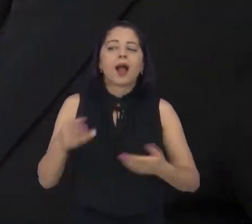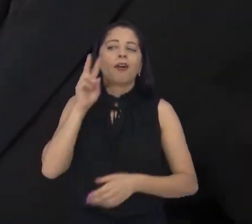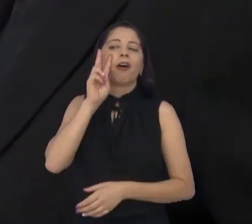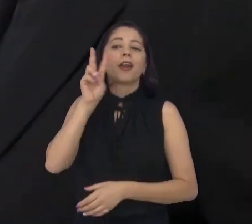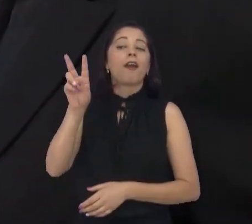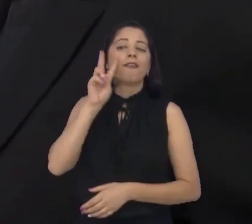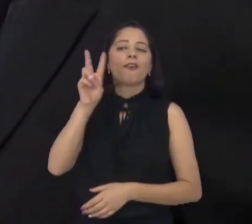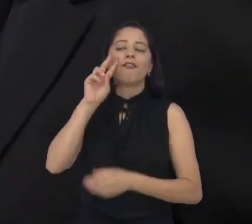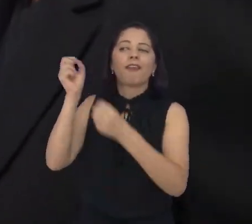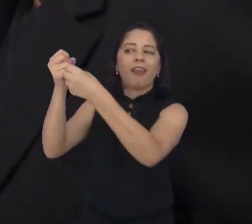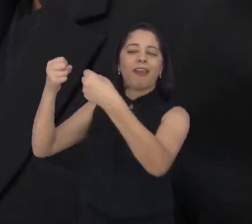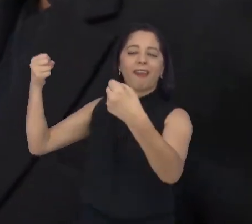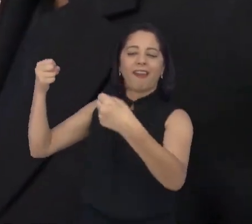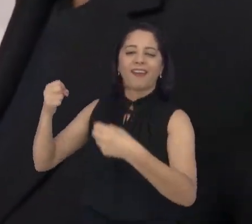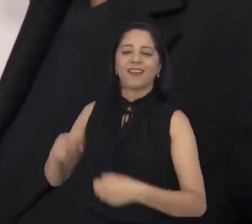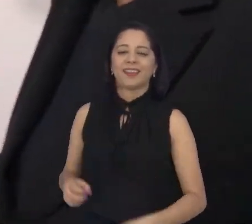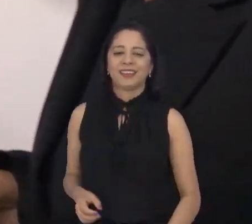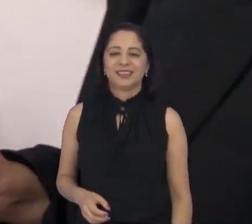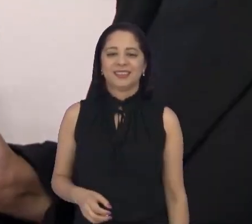uma personal, né?